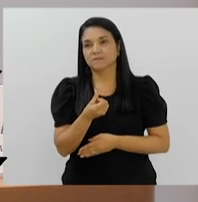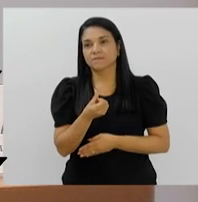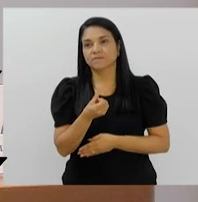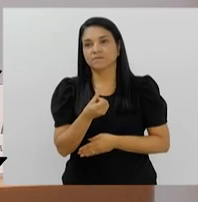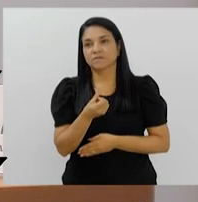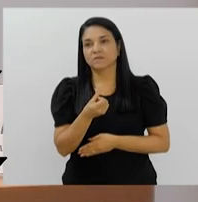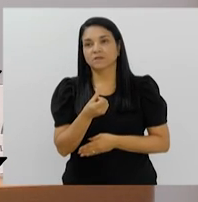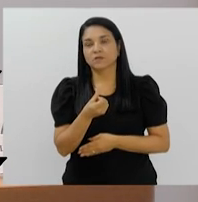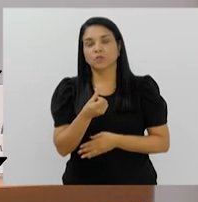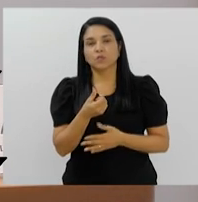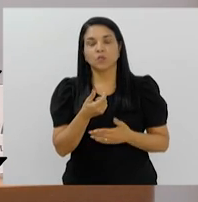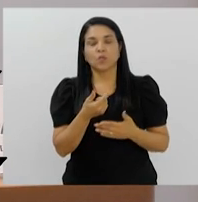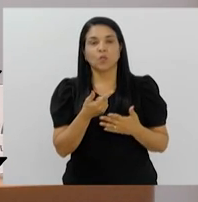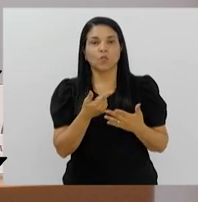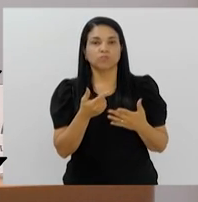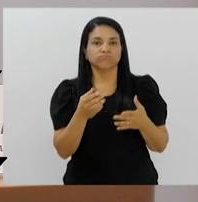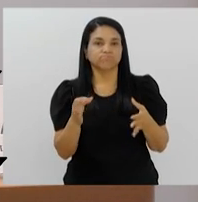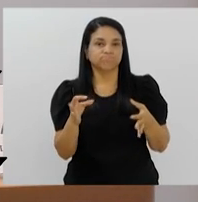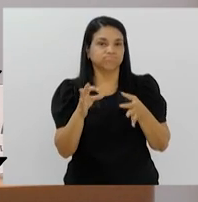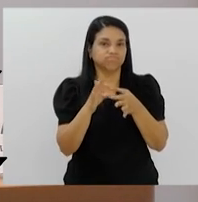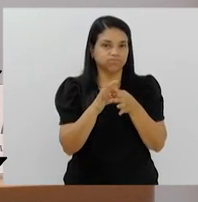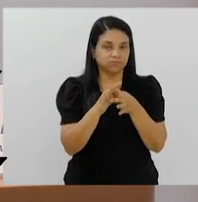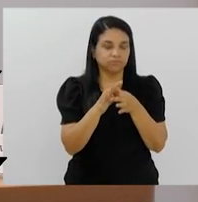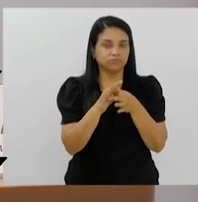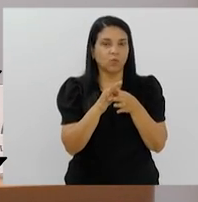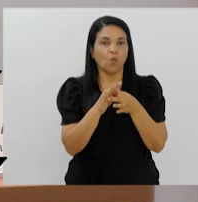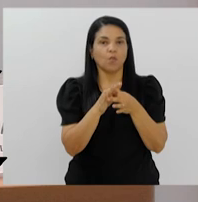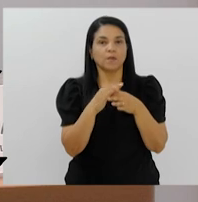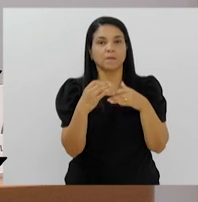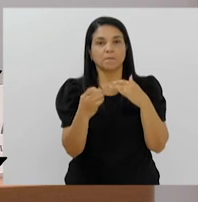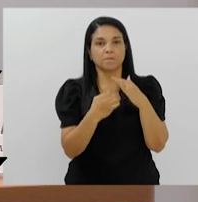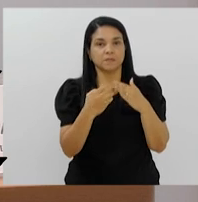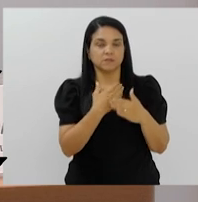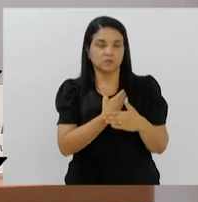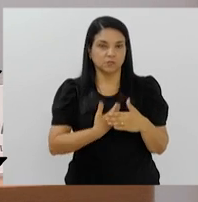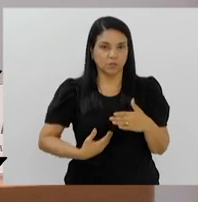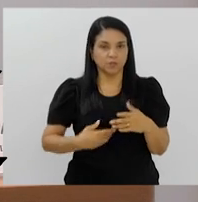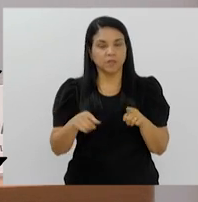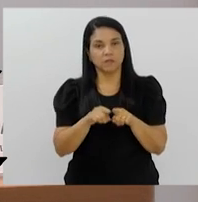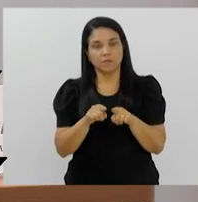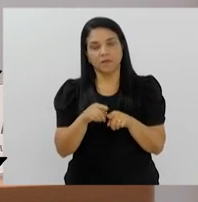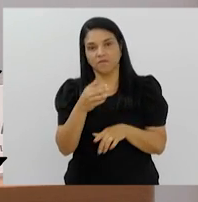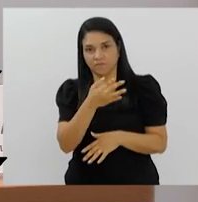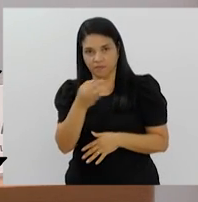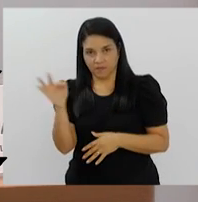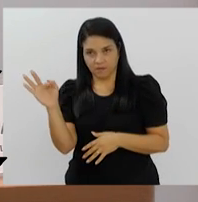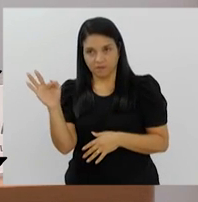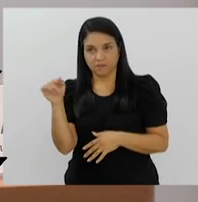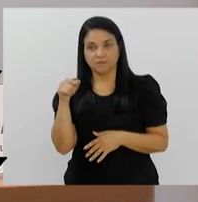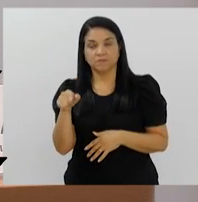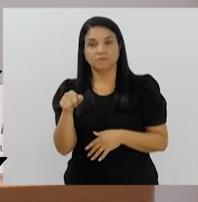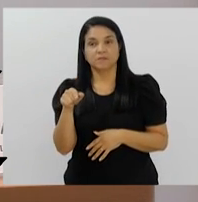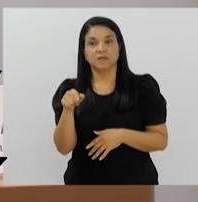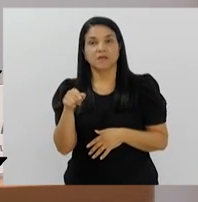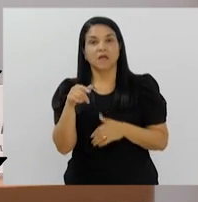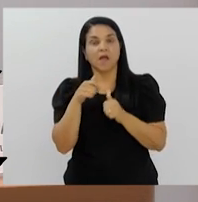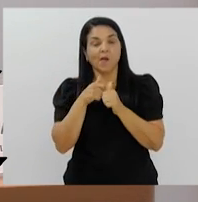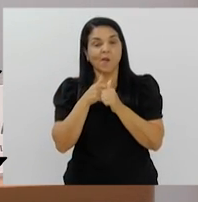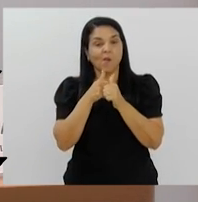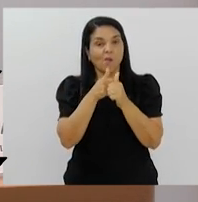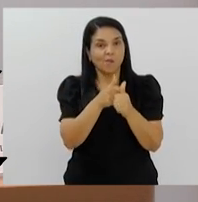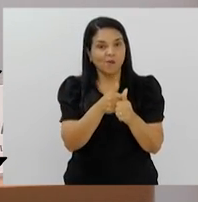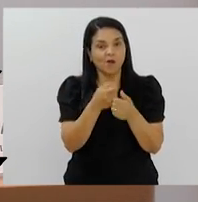com entes Públicos do Estado do Rio de Janeiro e alguns entes federais justamente para ter esse acompanhamento